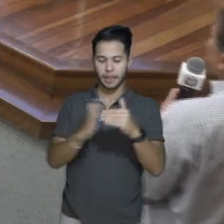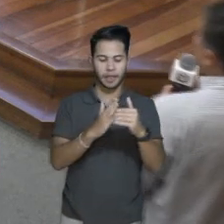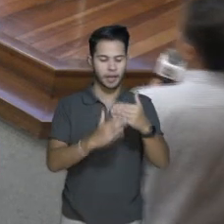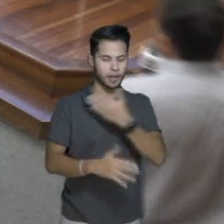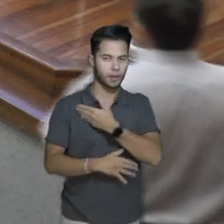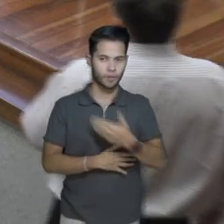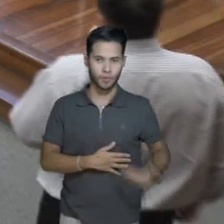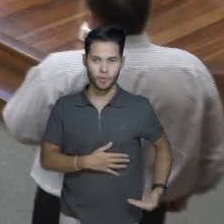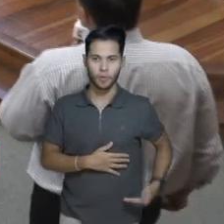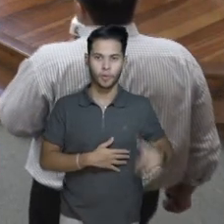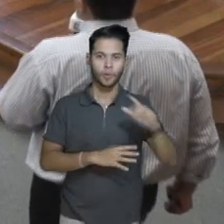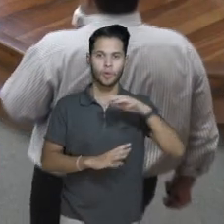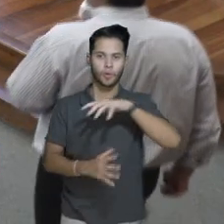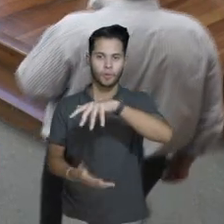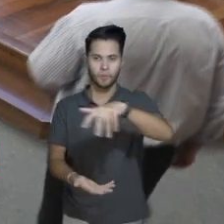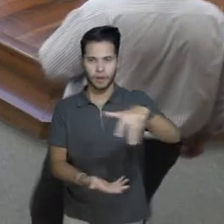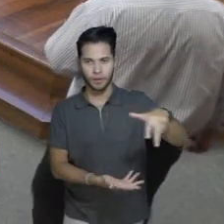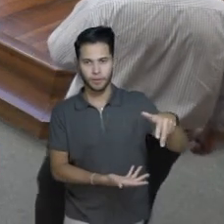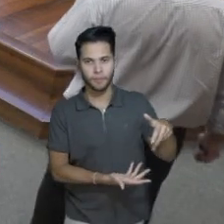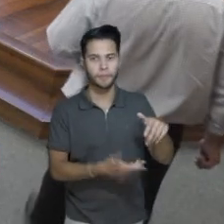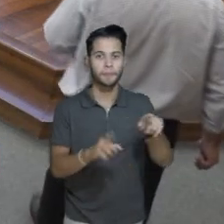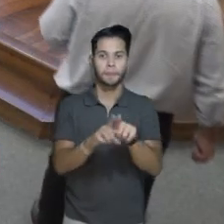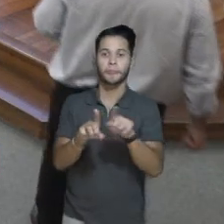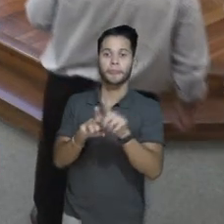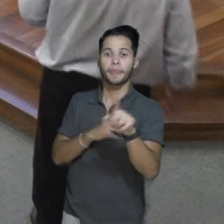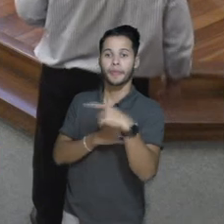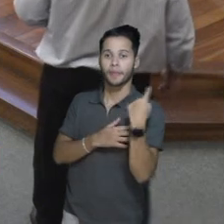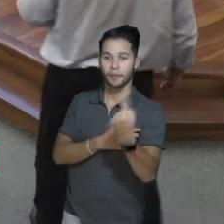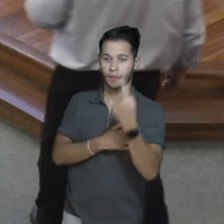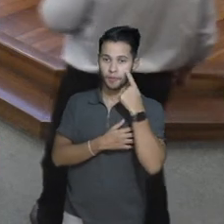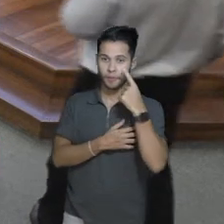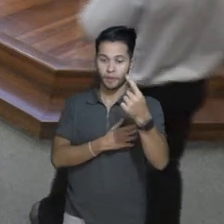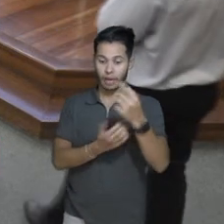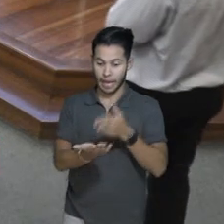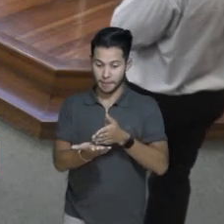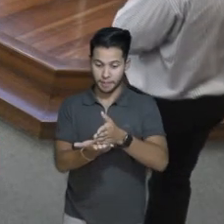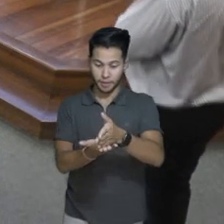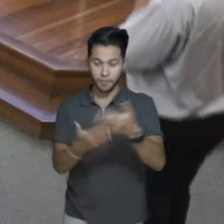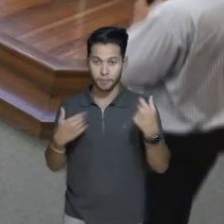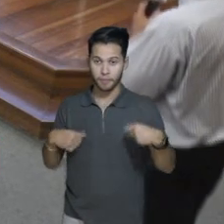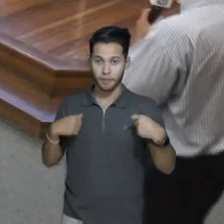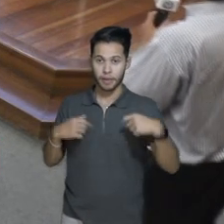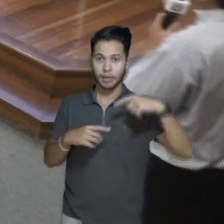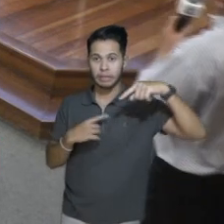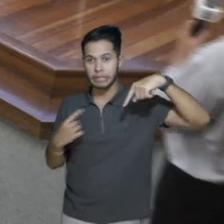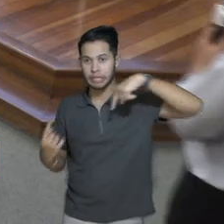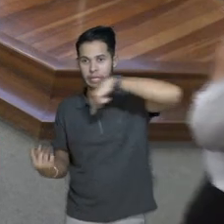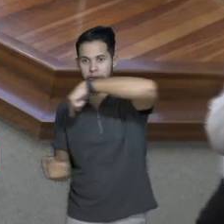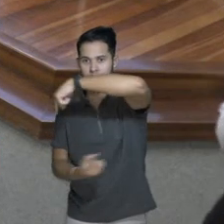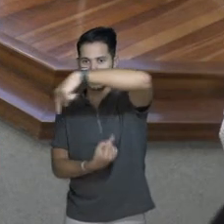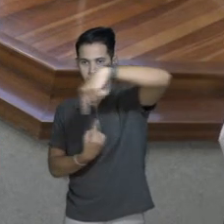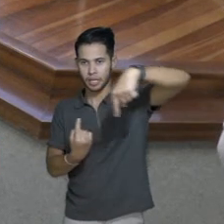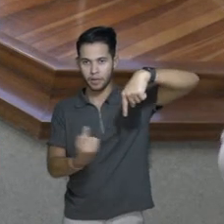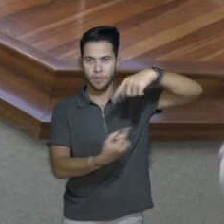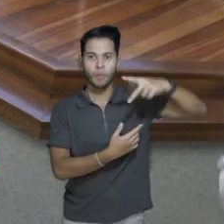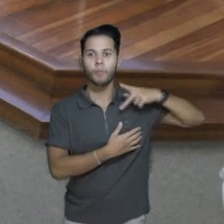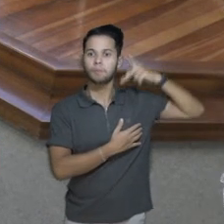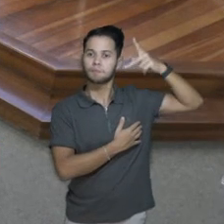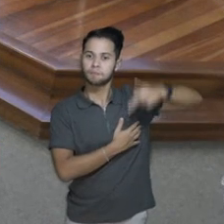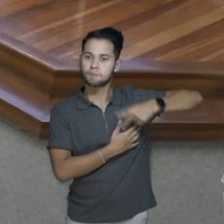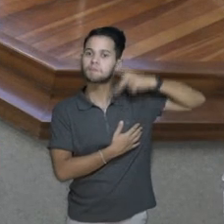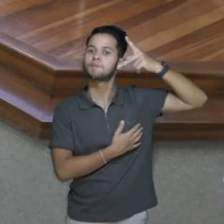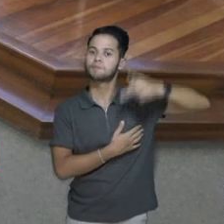para isar que a integridade ela é o caminho através de ciclos virtuosos de integridade políticas universais de